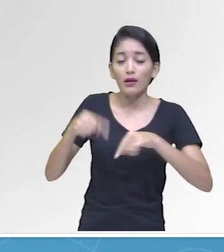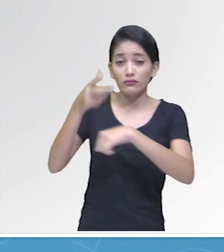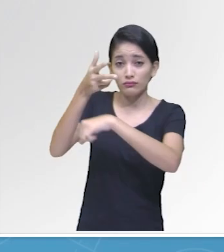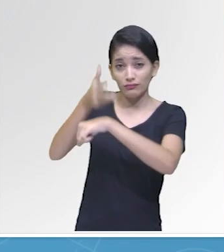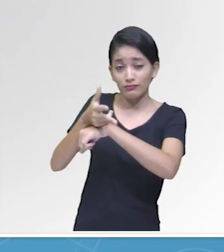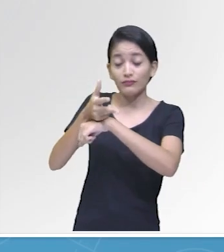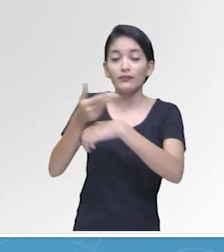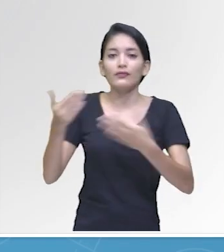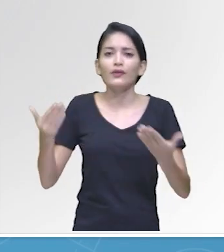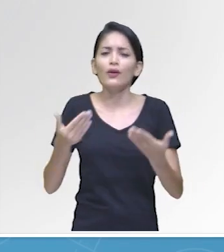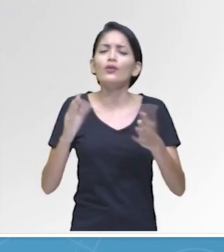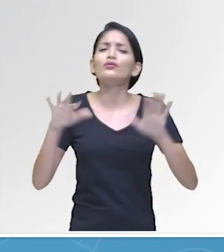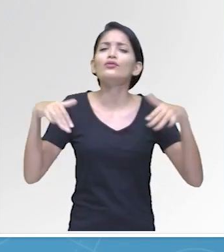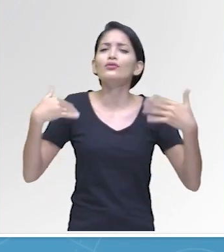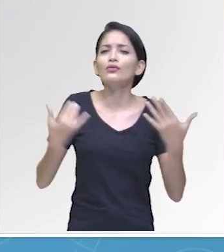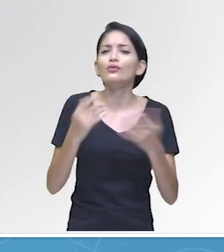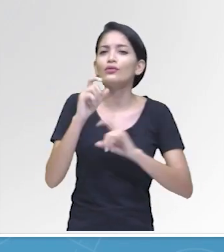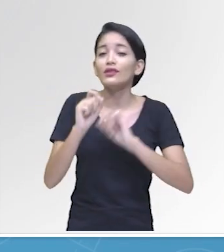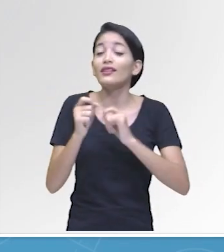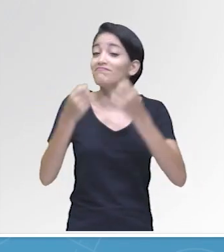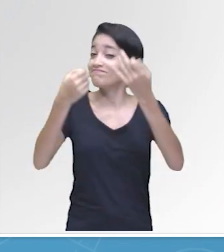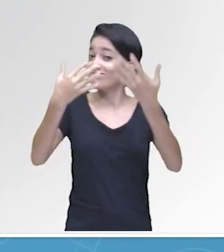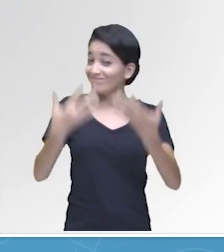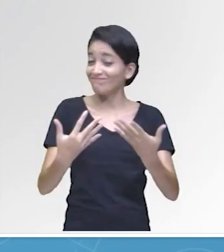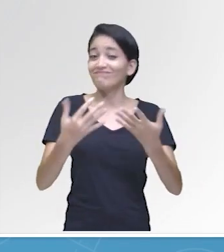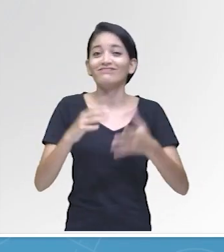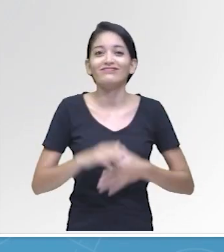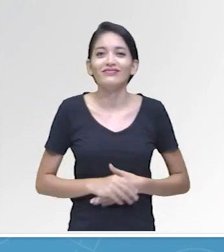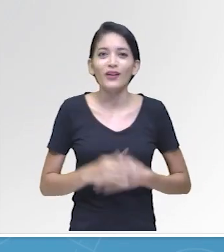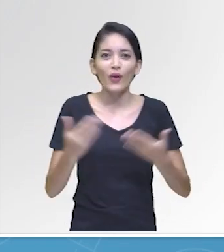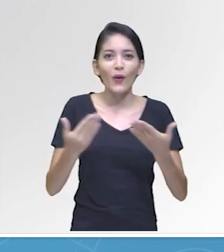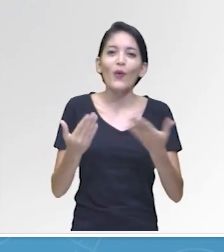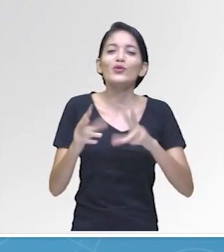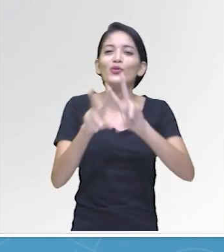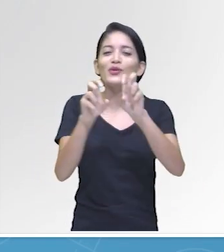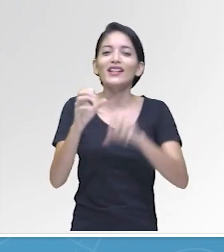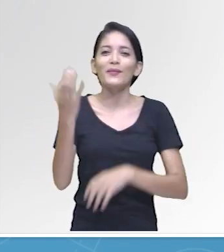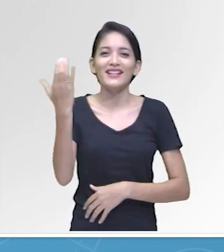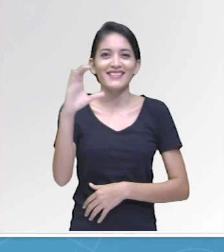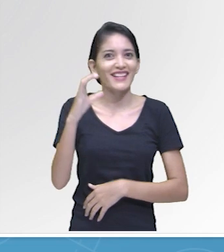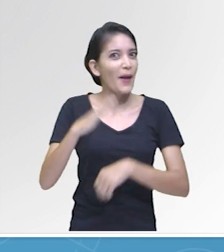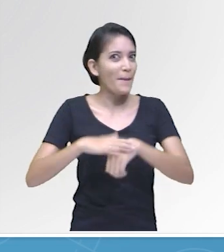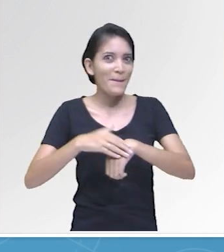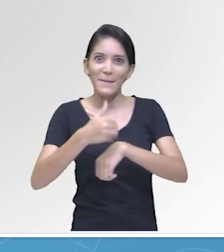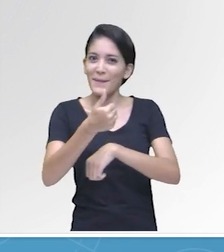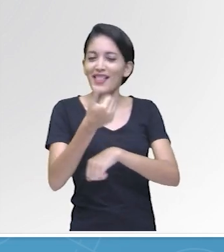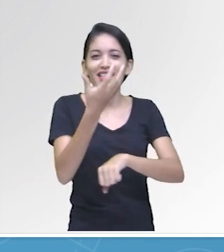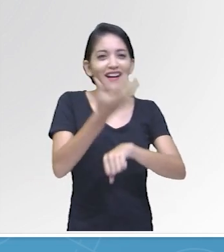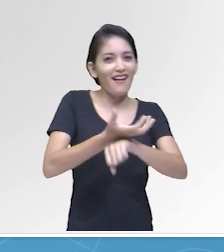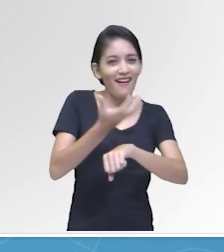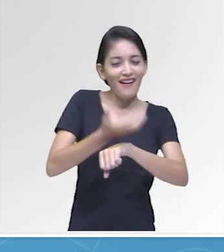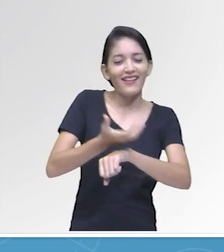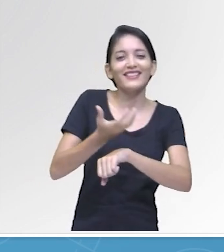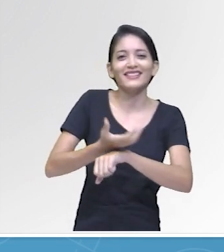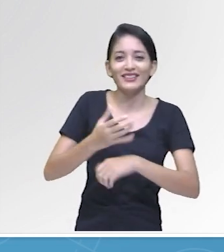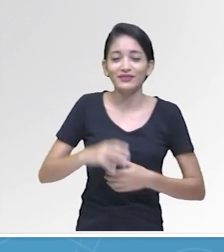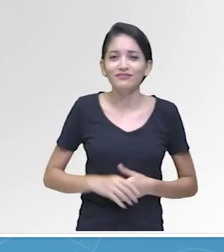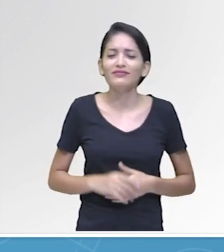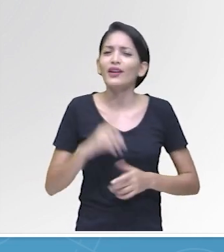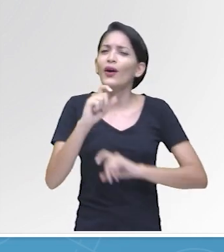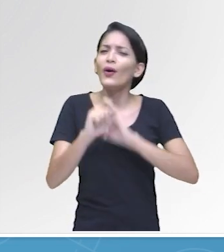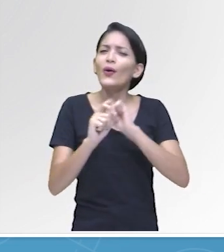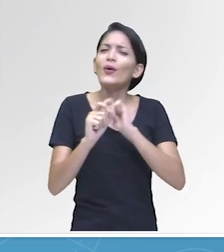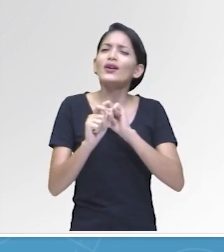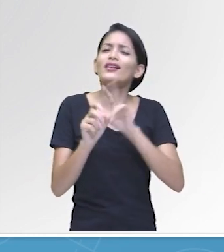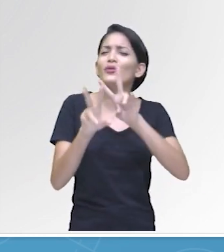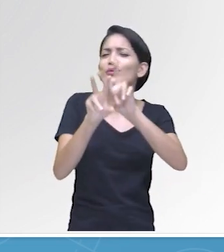hoje, sabe qual vai ser? Eu digo para vocês, hoje vai ser Ciências, a melhor disciplina da grade curricular. E o que nós vamos falar